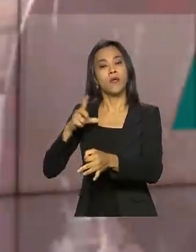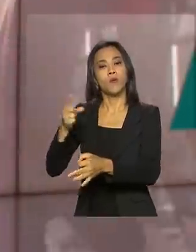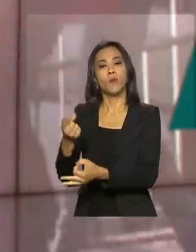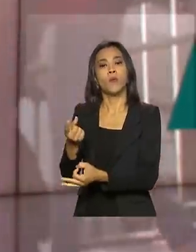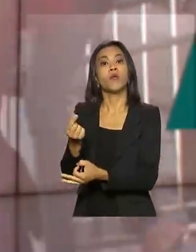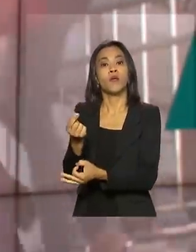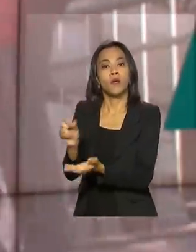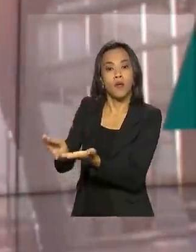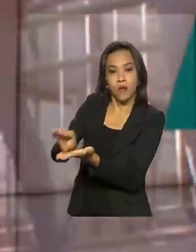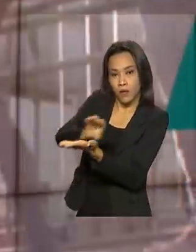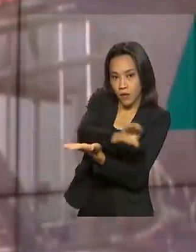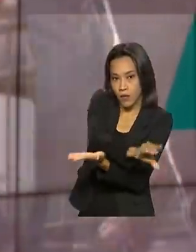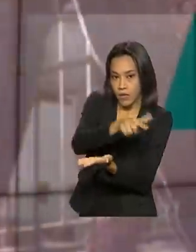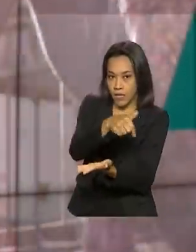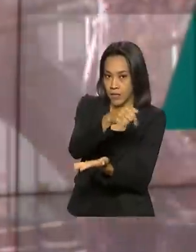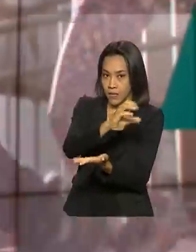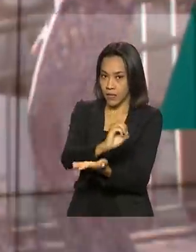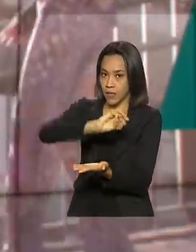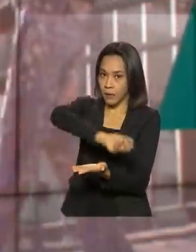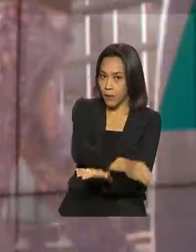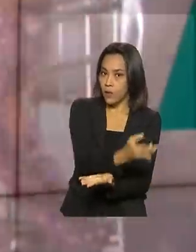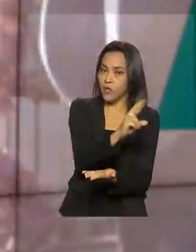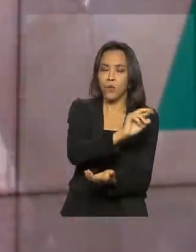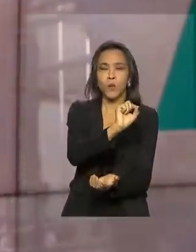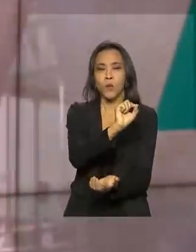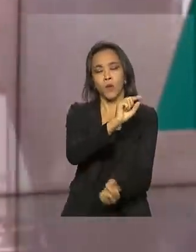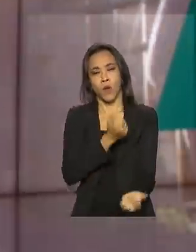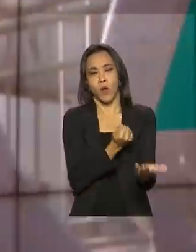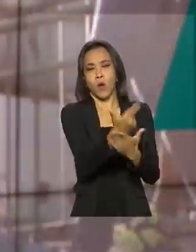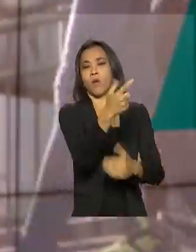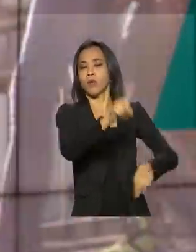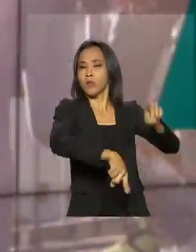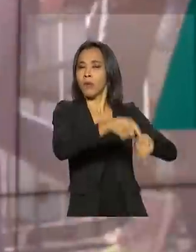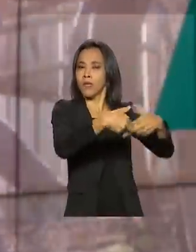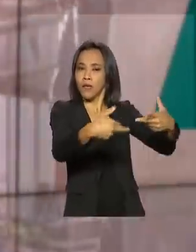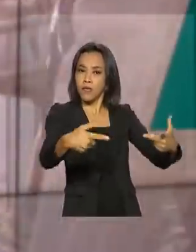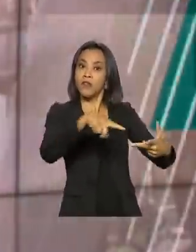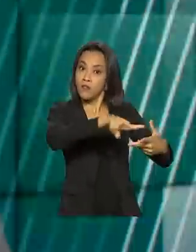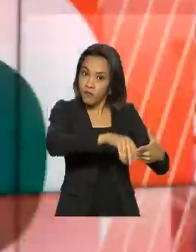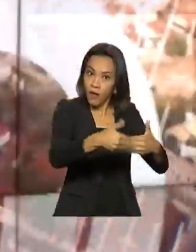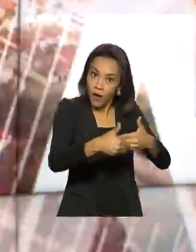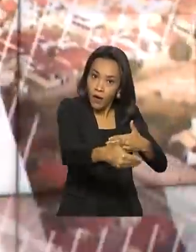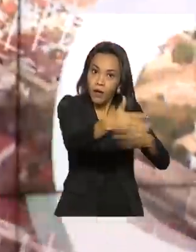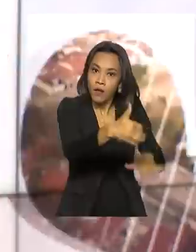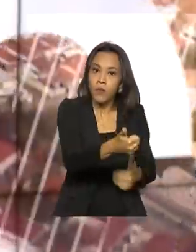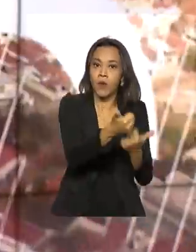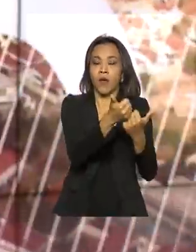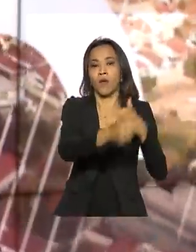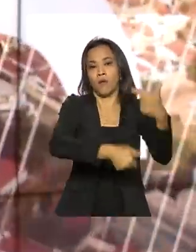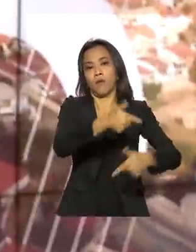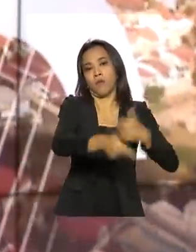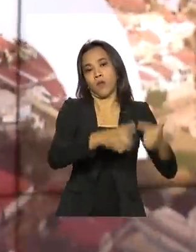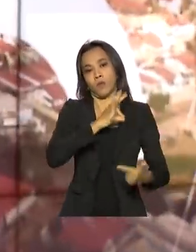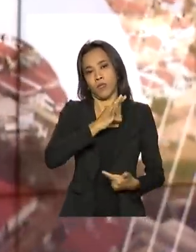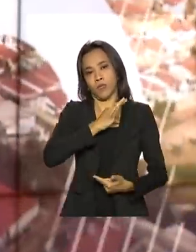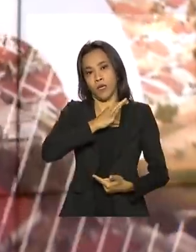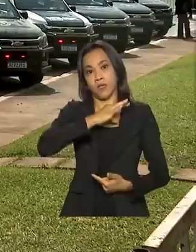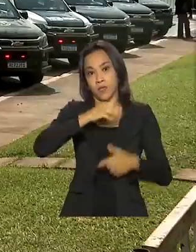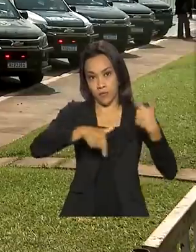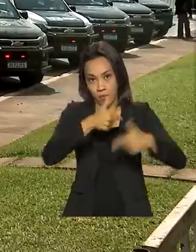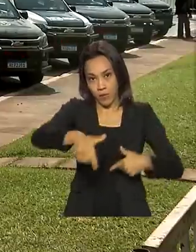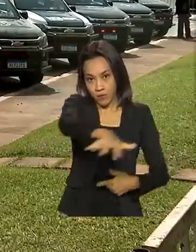mais de 70 milhões de reais para compra de equipamentos que vão reforçar o trabalho de policiais que atuam nessas